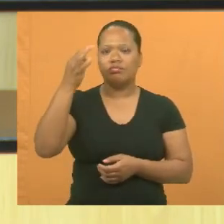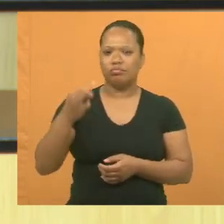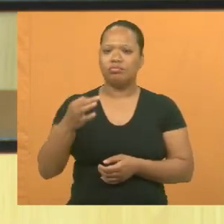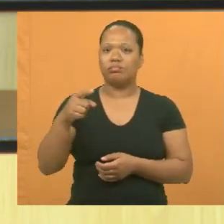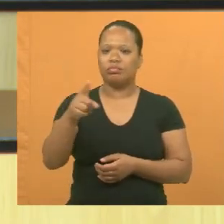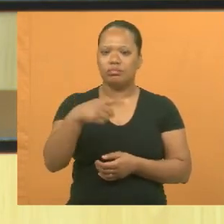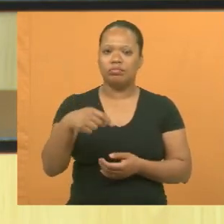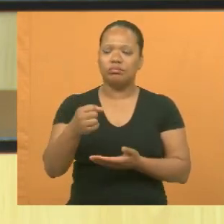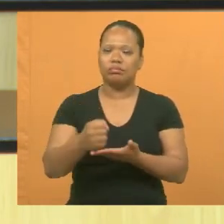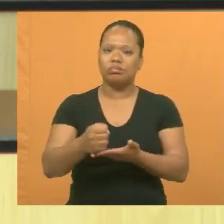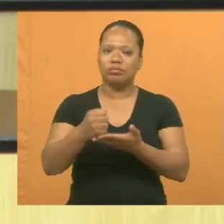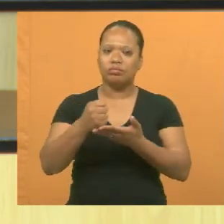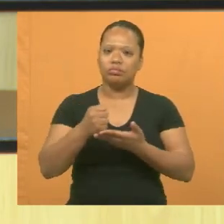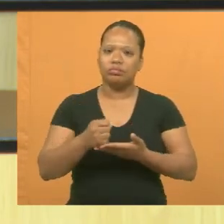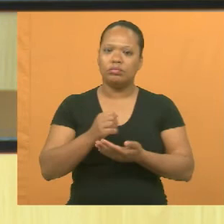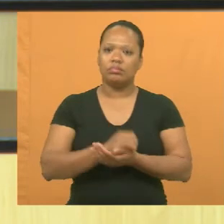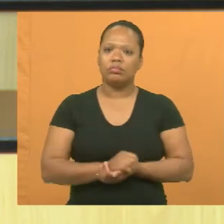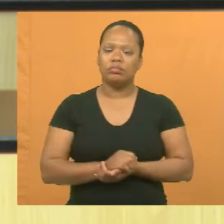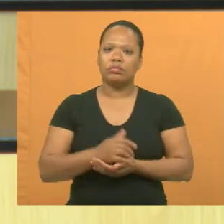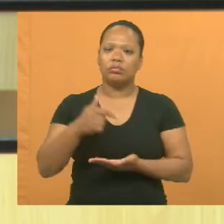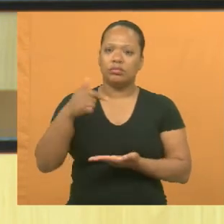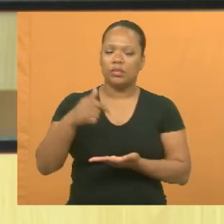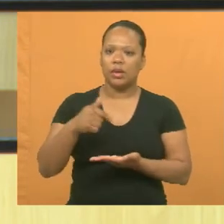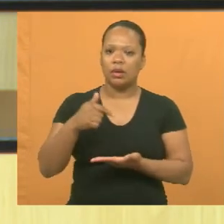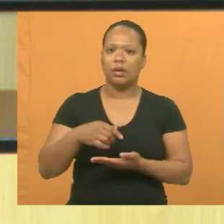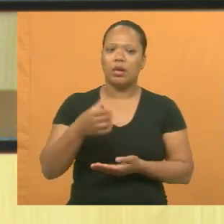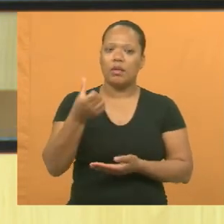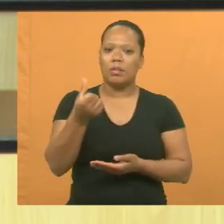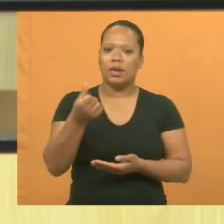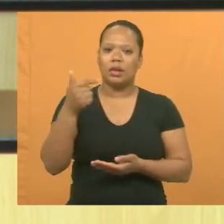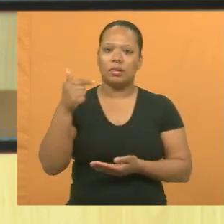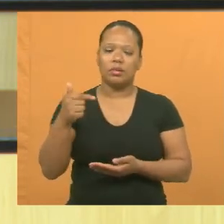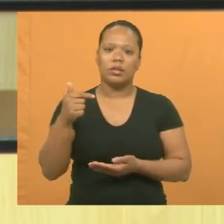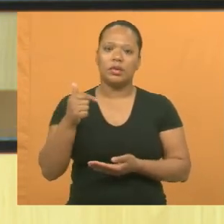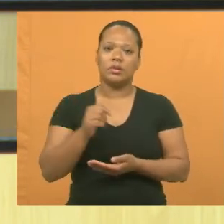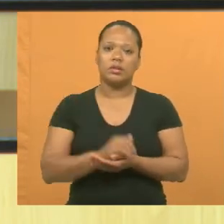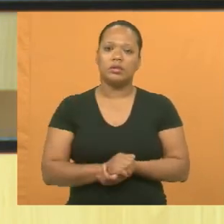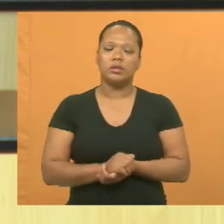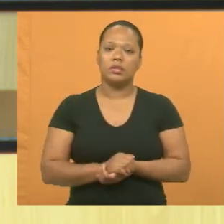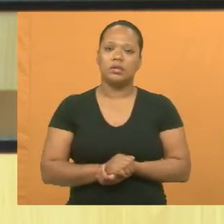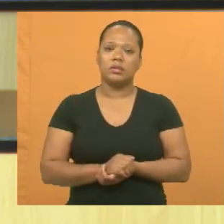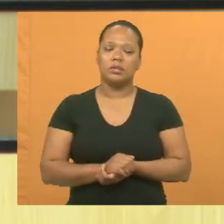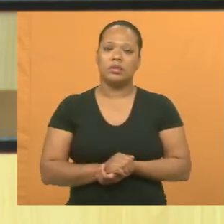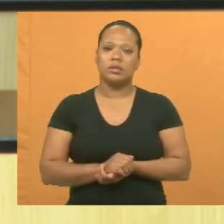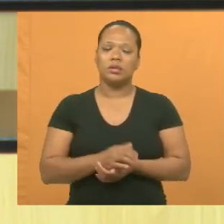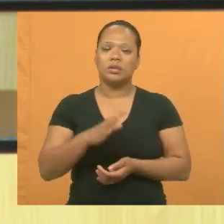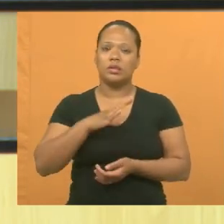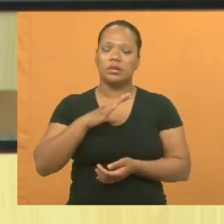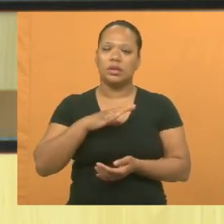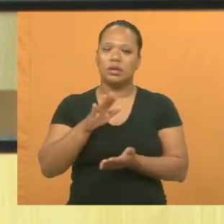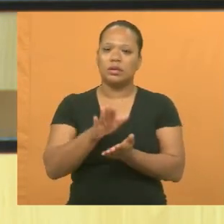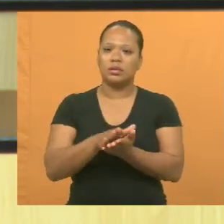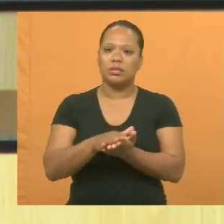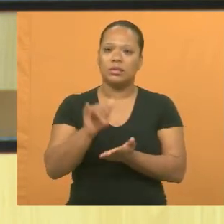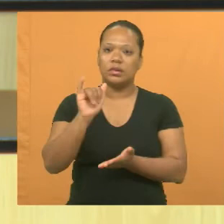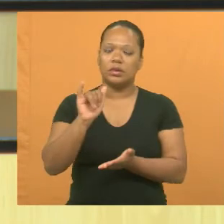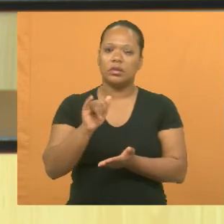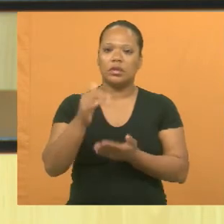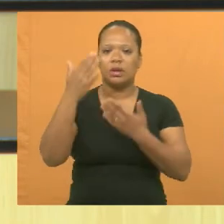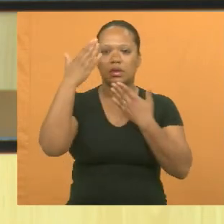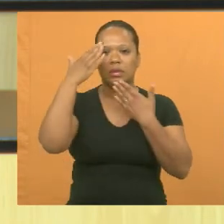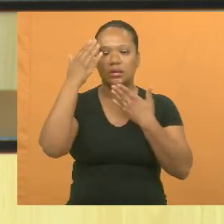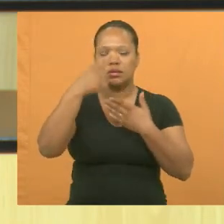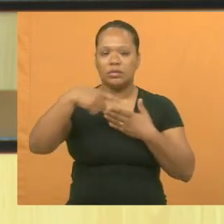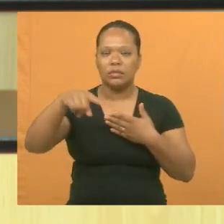senhores diretores dos cartórios da 62 e 396, zonas eleitorais da cidade de Jacareí, antecipamos agradecimentos